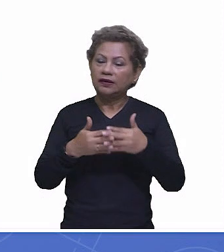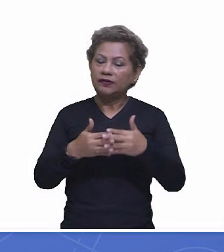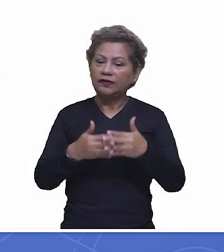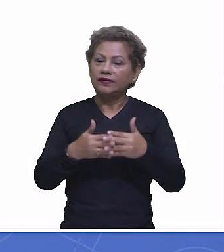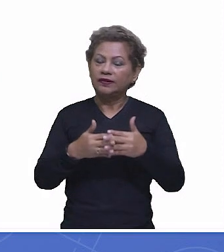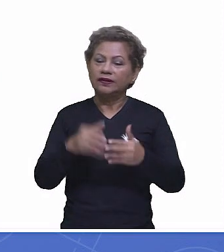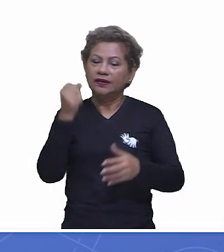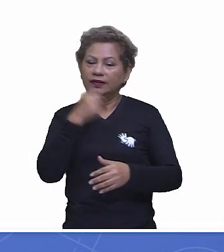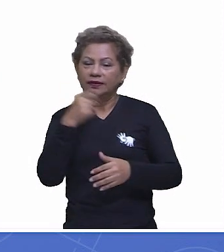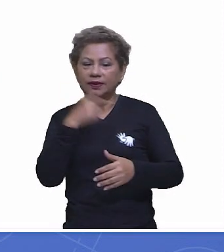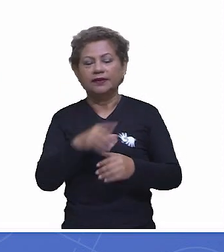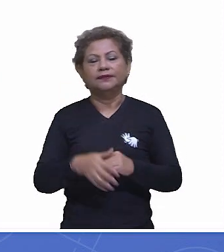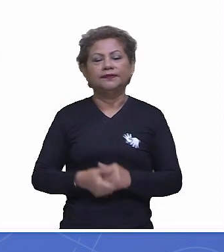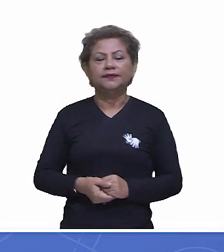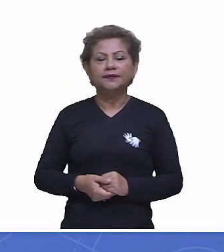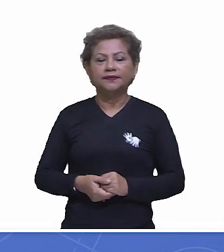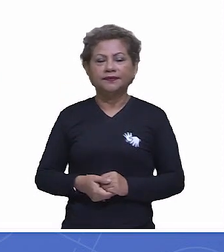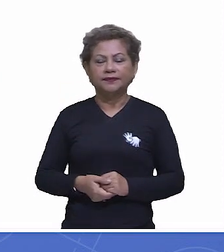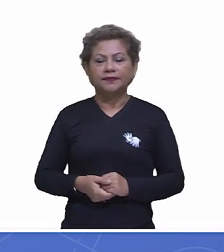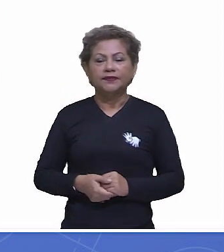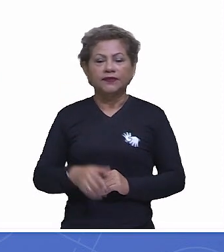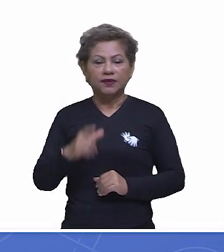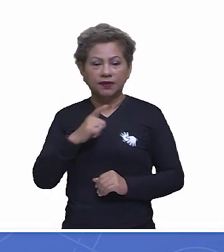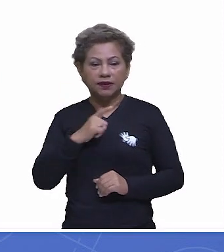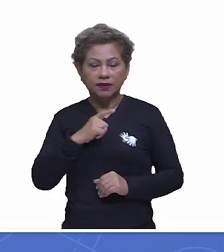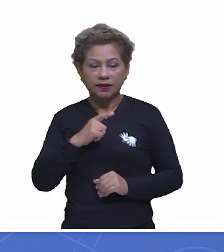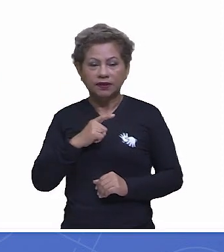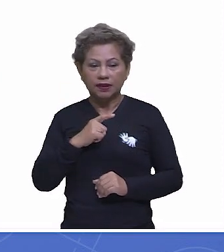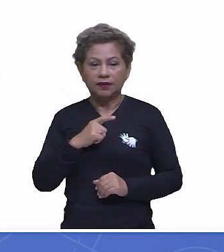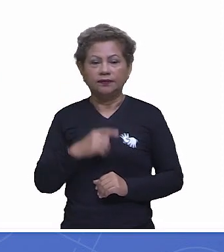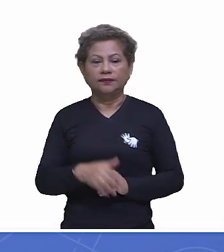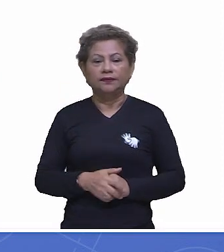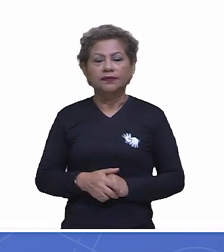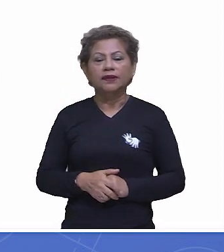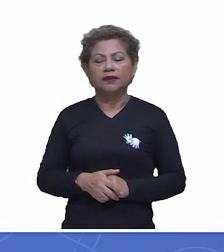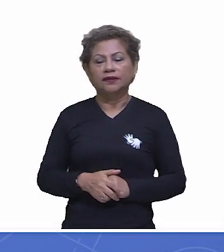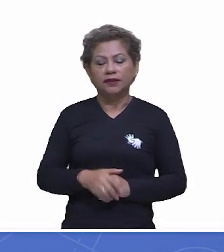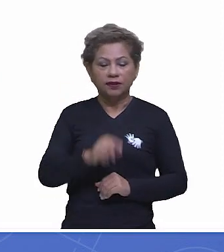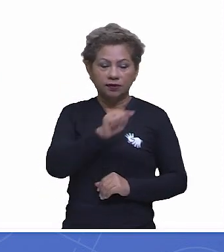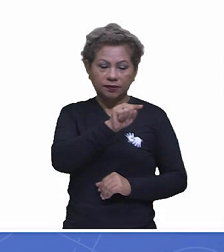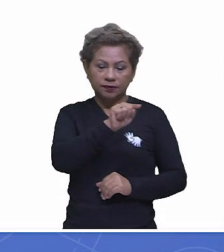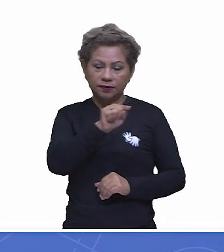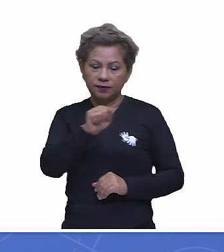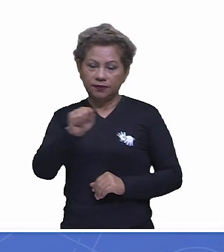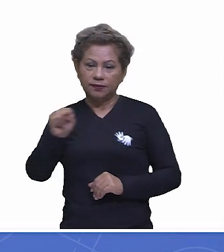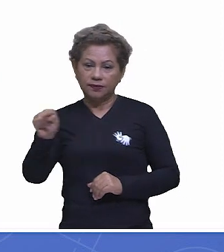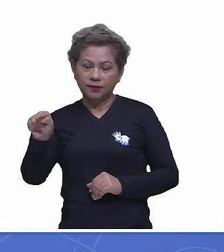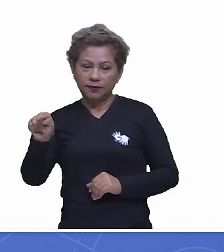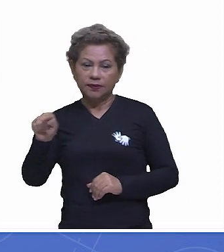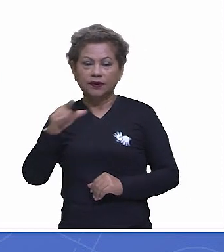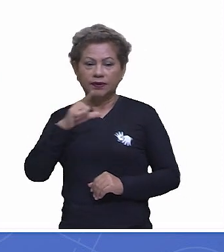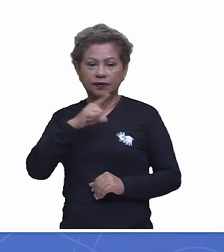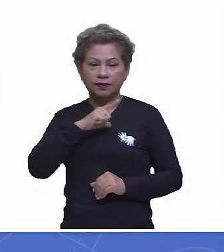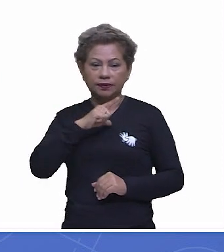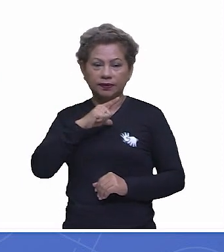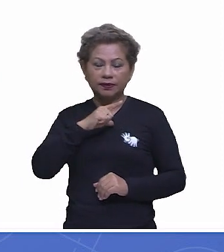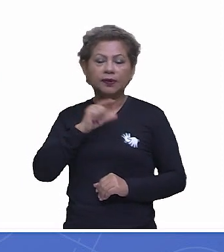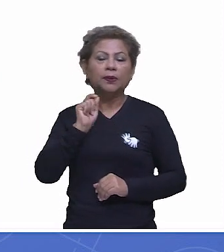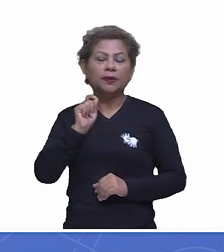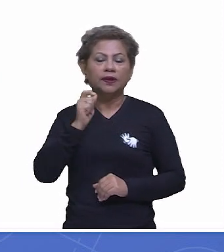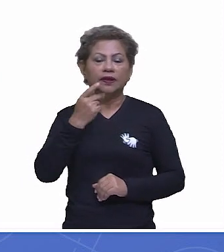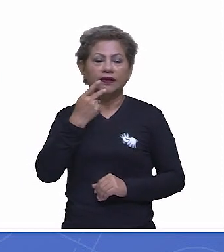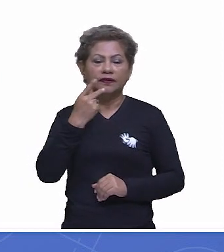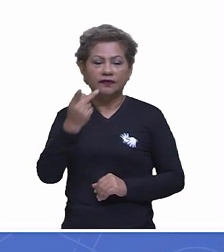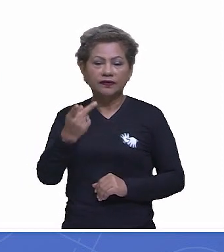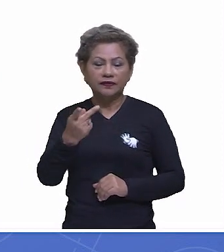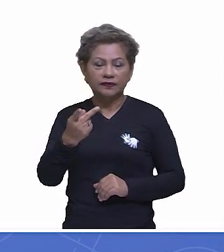né? O primeiro período, né? Que é esse aqui. E ele faz uma introdução, olha só.